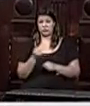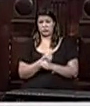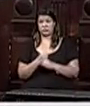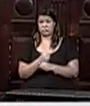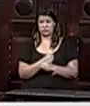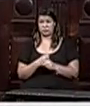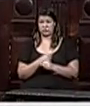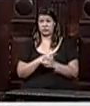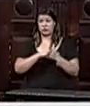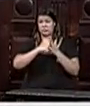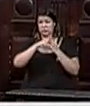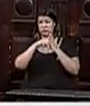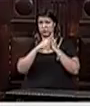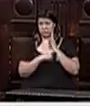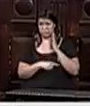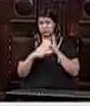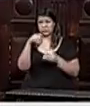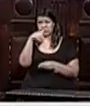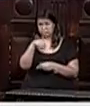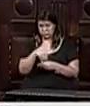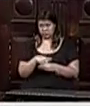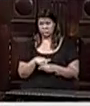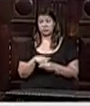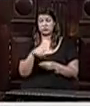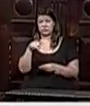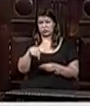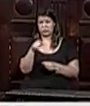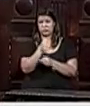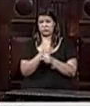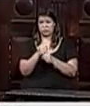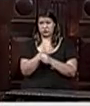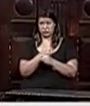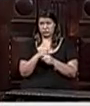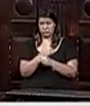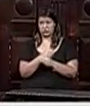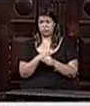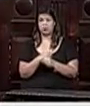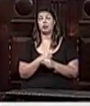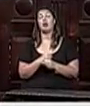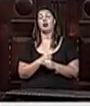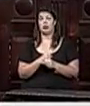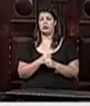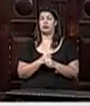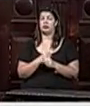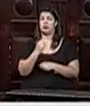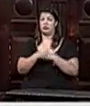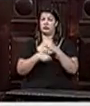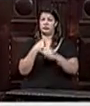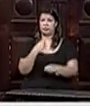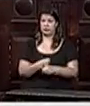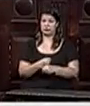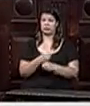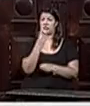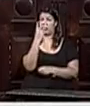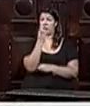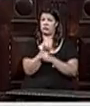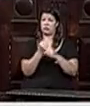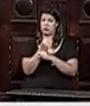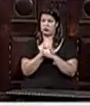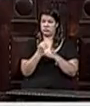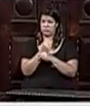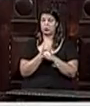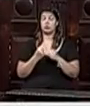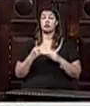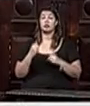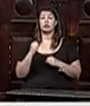para governo do Estado, presidência da República, Senado, deputado federal e deputado estadual, para um mandato extraordinário de 3